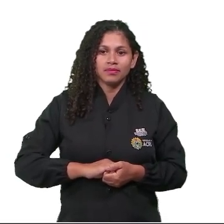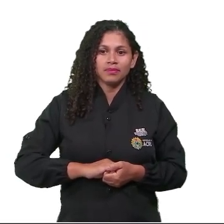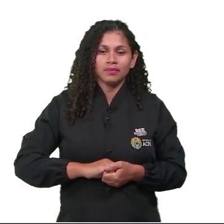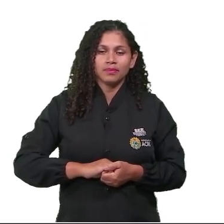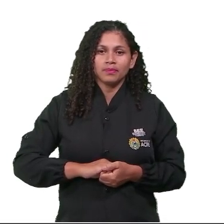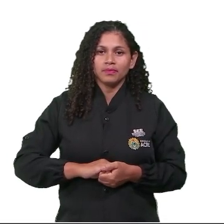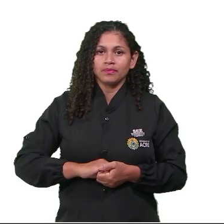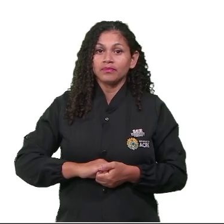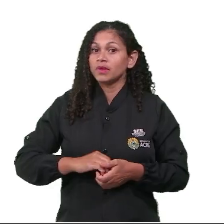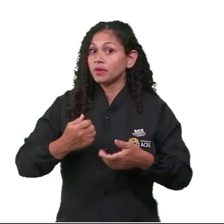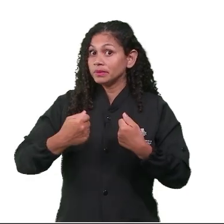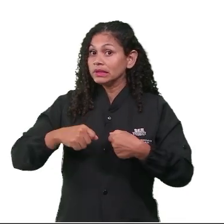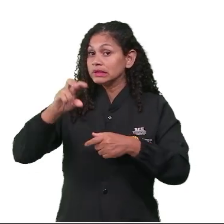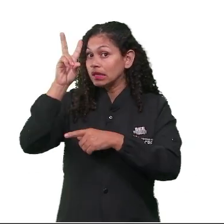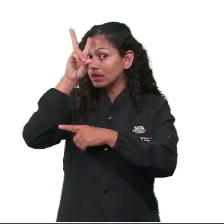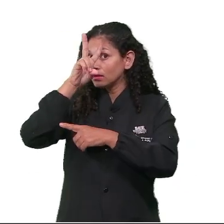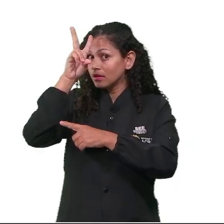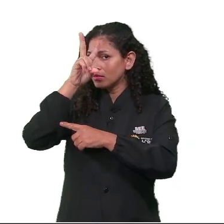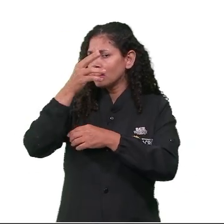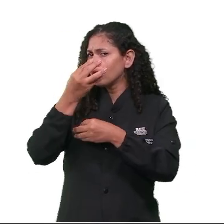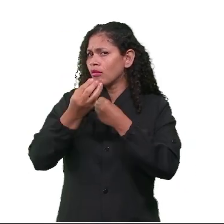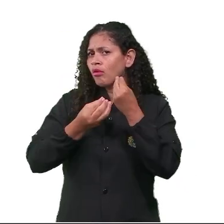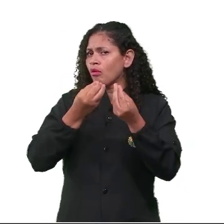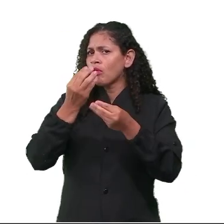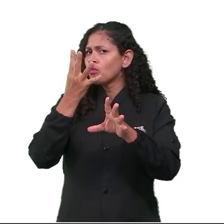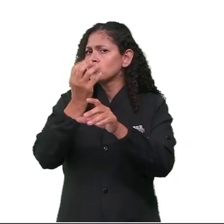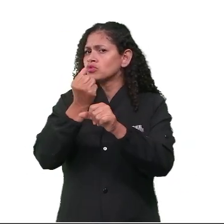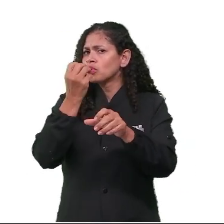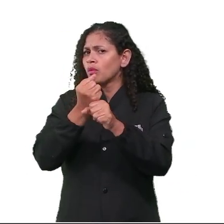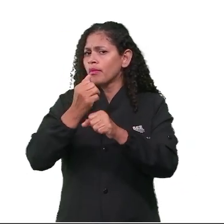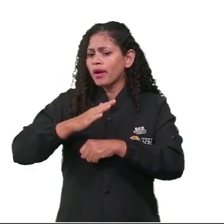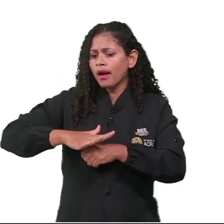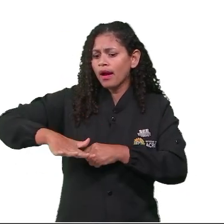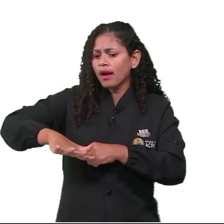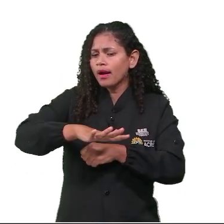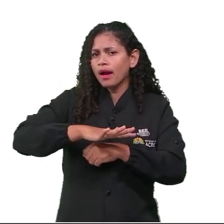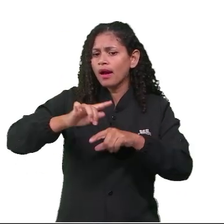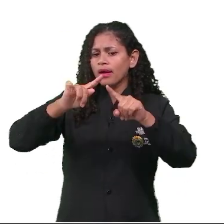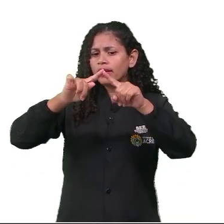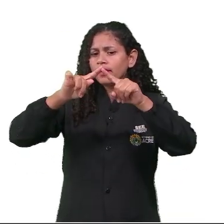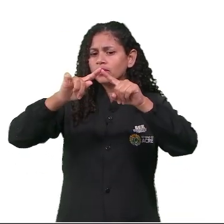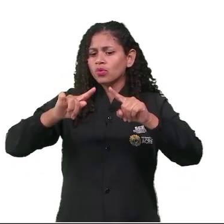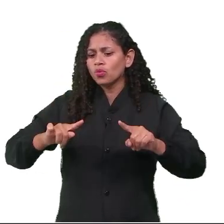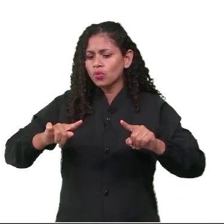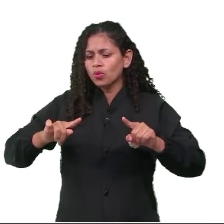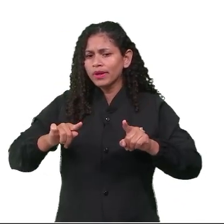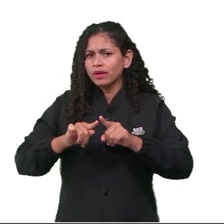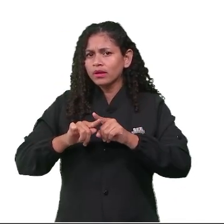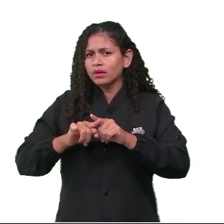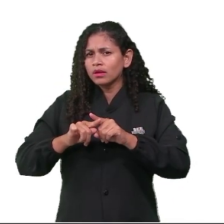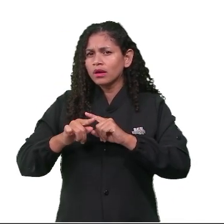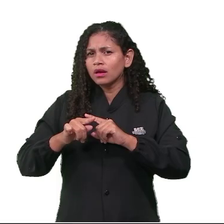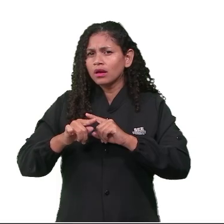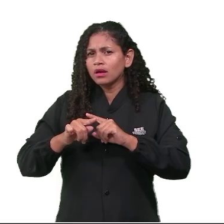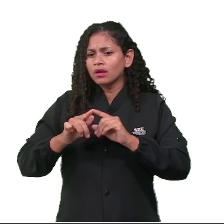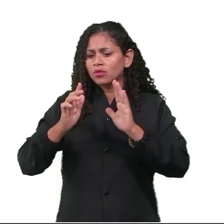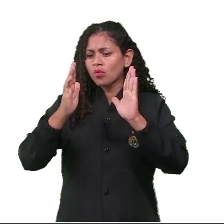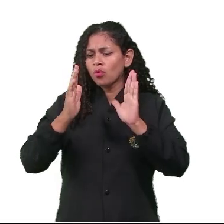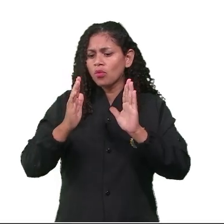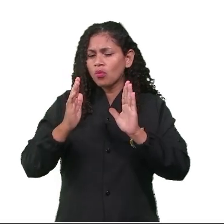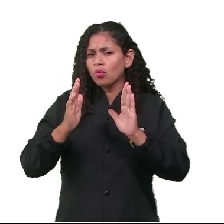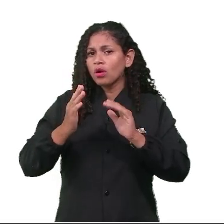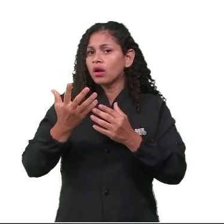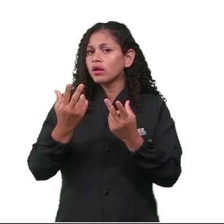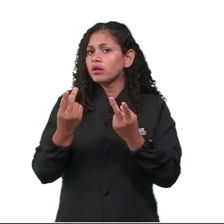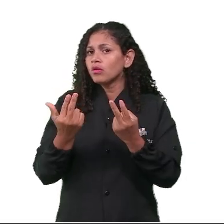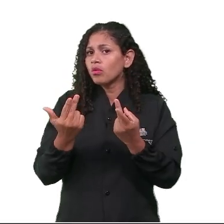Aí a gente vai precisar lembrar, pessoal, de como que eu calculo a área de um triângulo equilátero. Você lembra? Para calcular a área